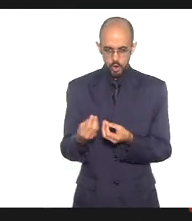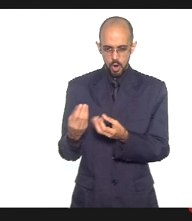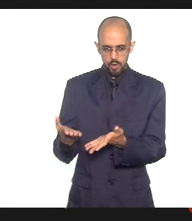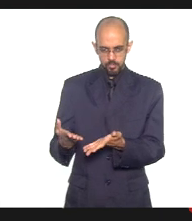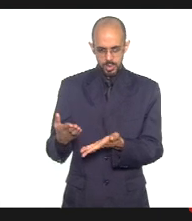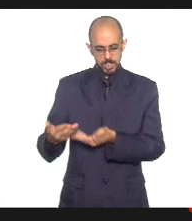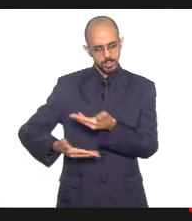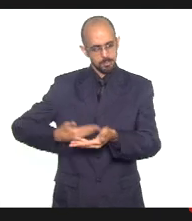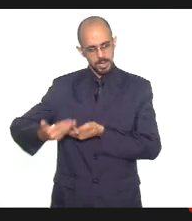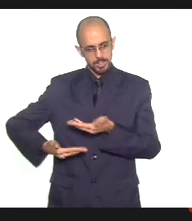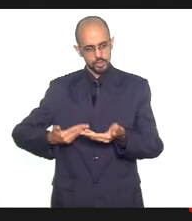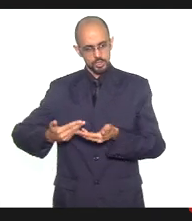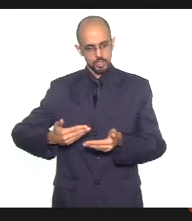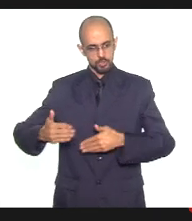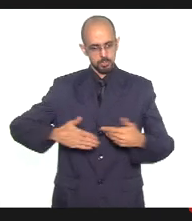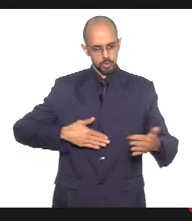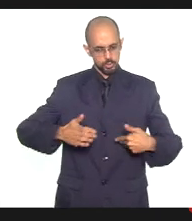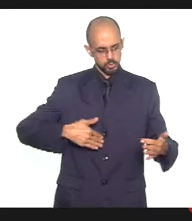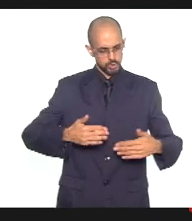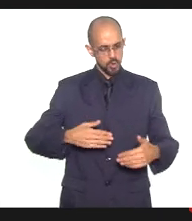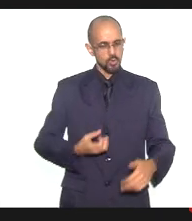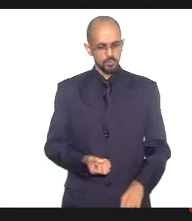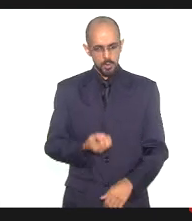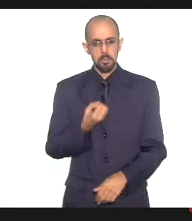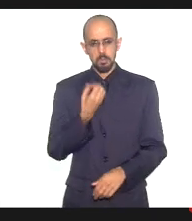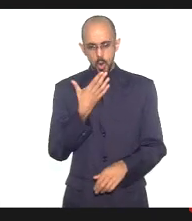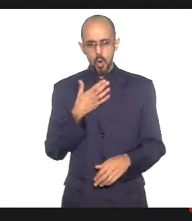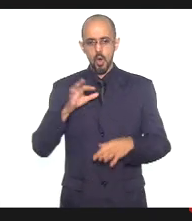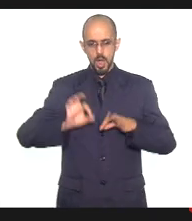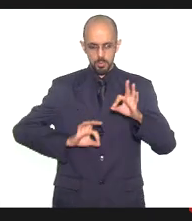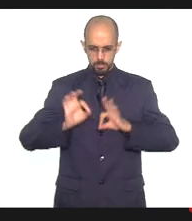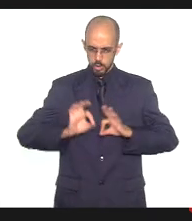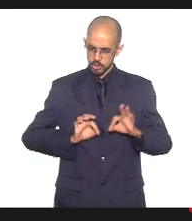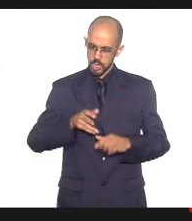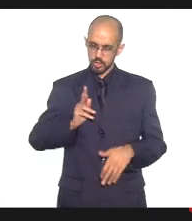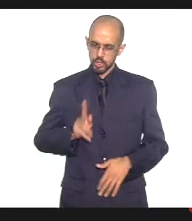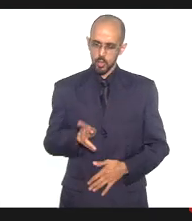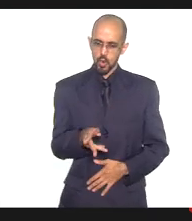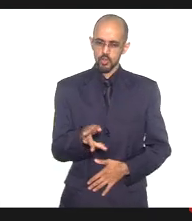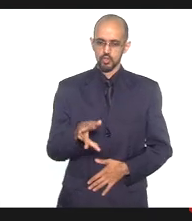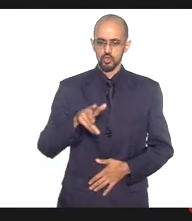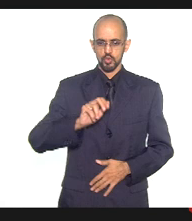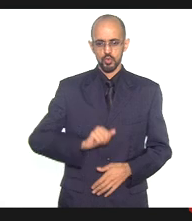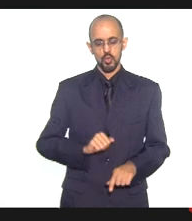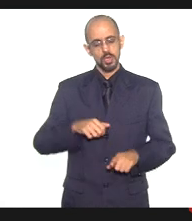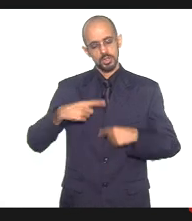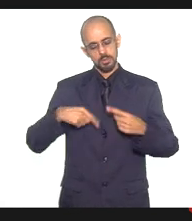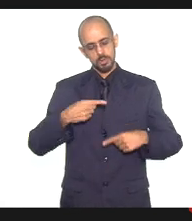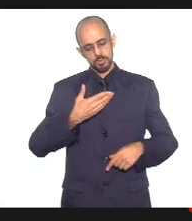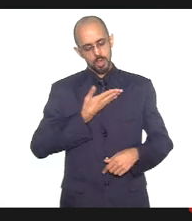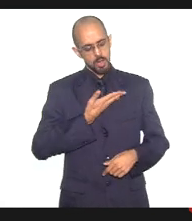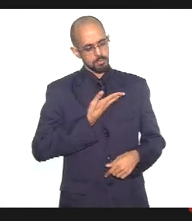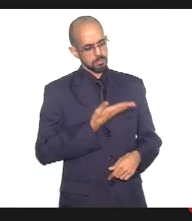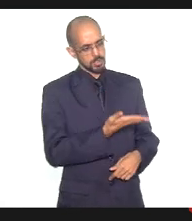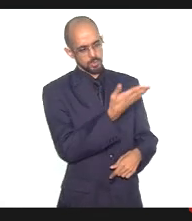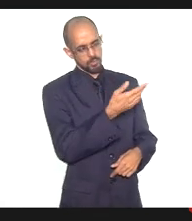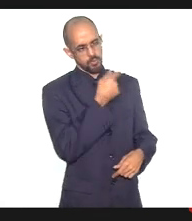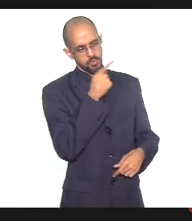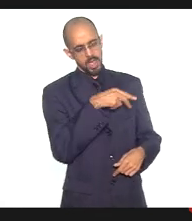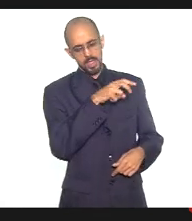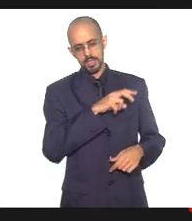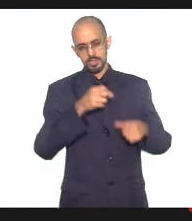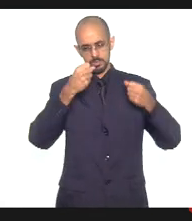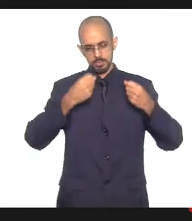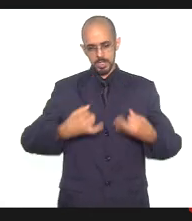partilha de produção, e tivemos sucesso, e esse projeto já está em produção. O meu colega Andriza vai falar um pouquinho mais à frente sobre o nosso portfólio,